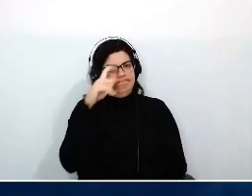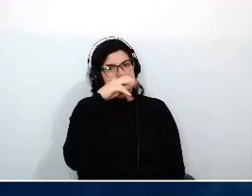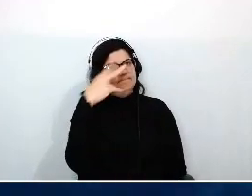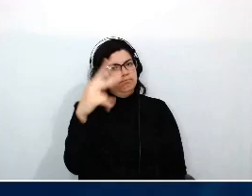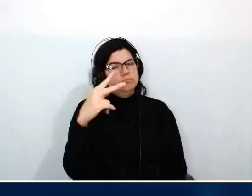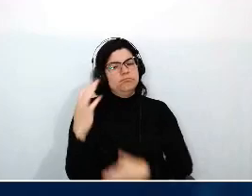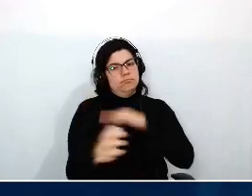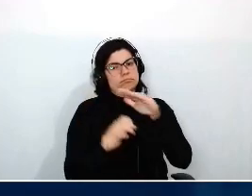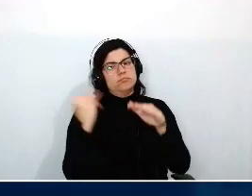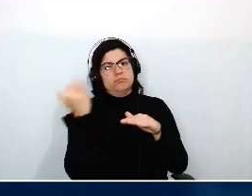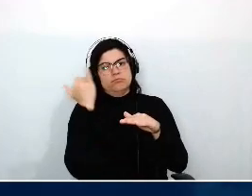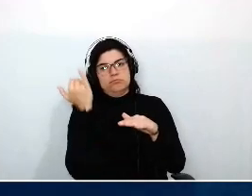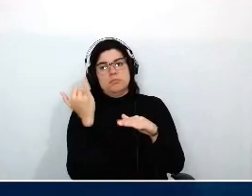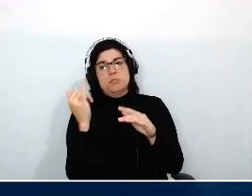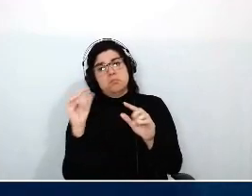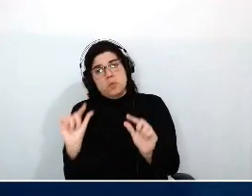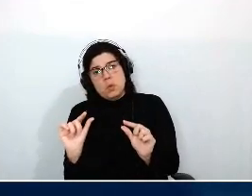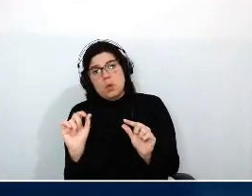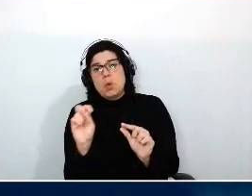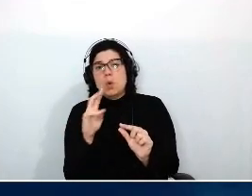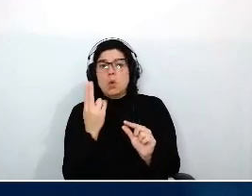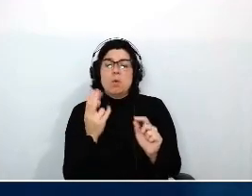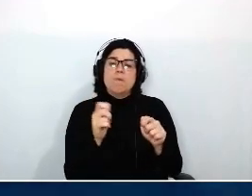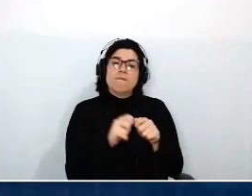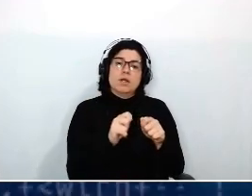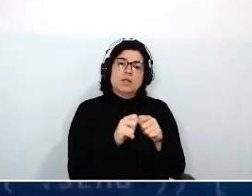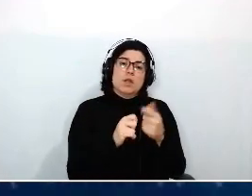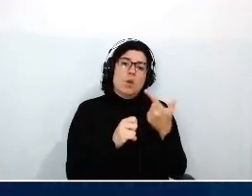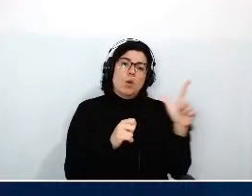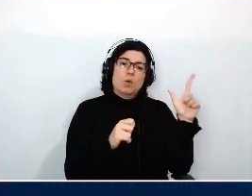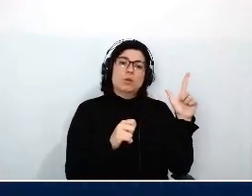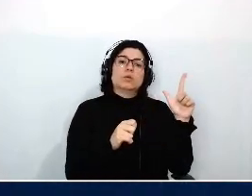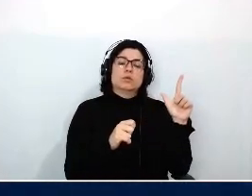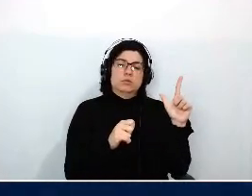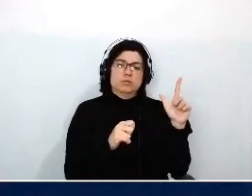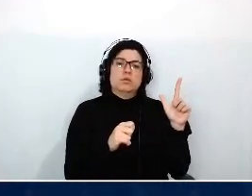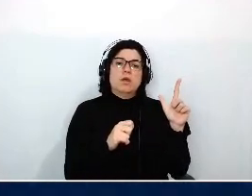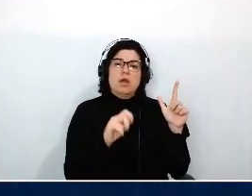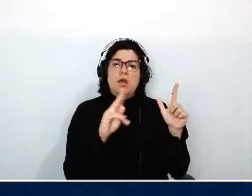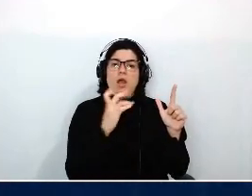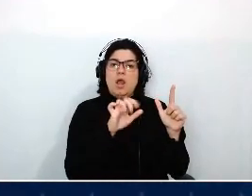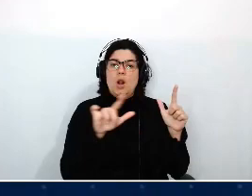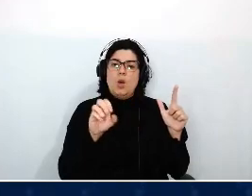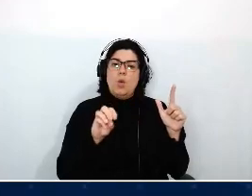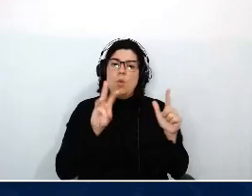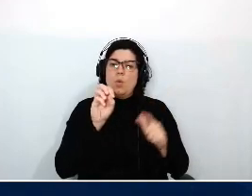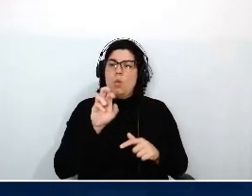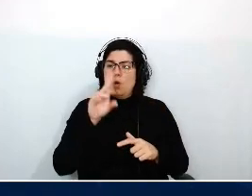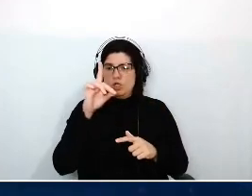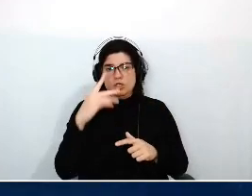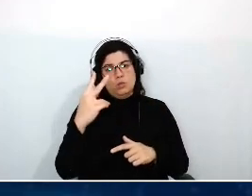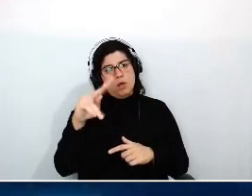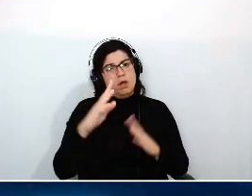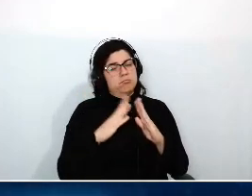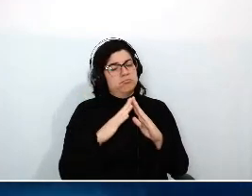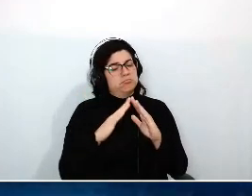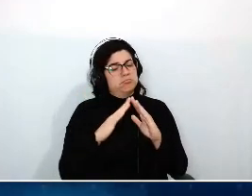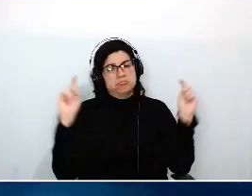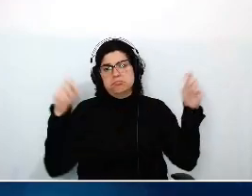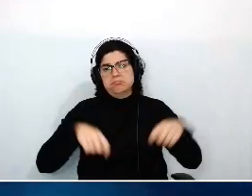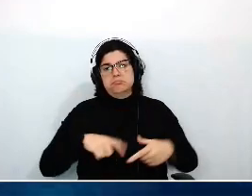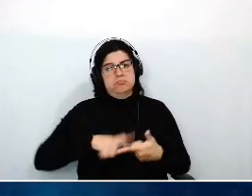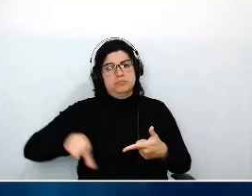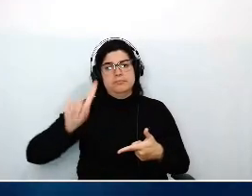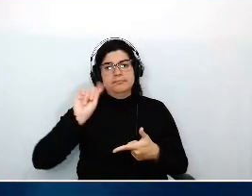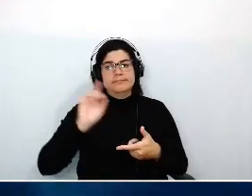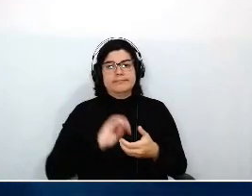baixa, ou você fazer um Hello World na sua casa, aí vai, então performance não é um problema. Show demais. Vinícius Dias perguntou o seguinte: pode